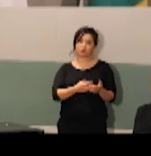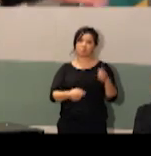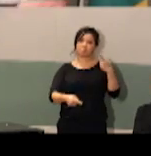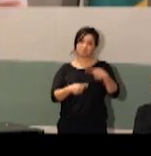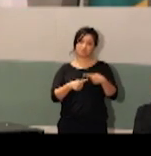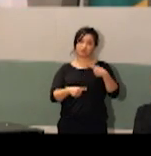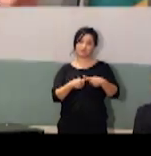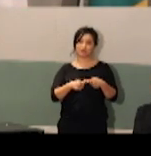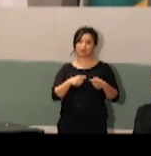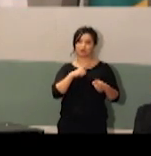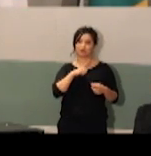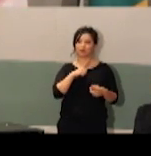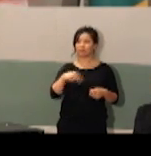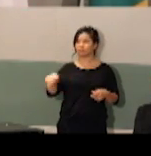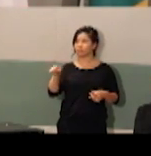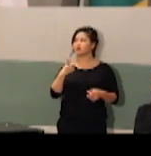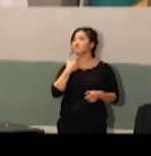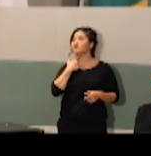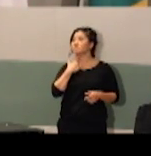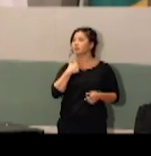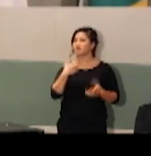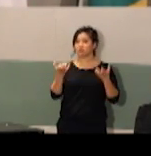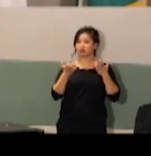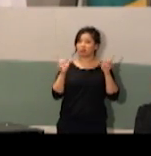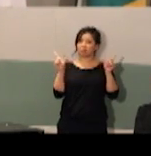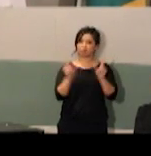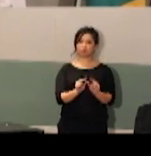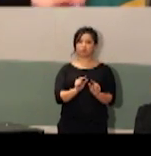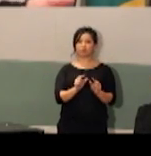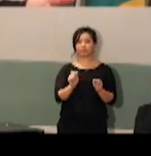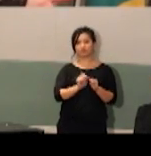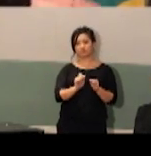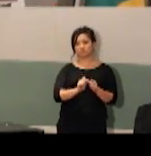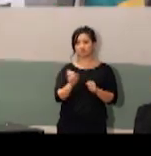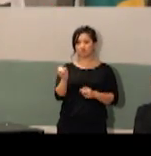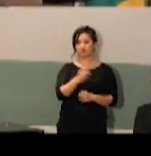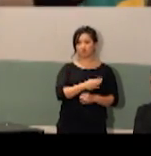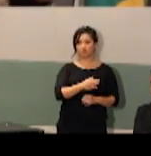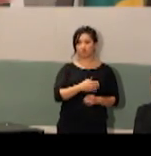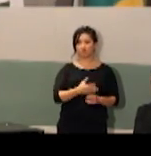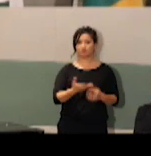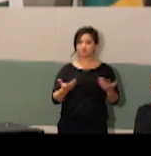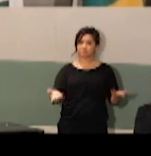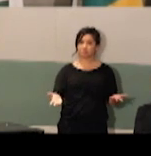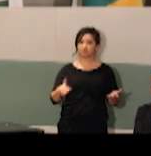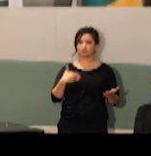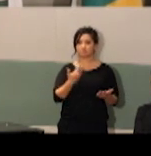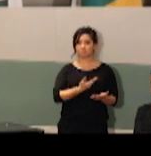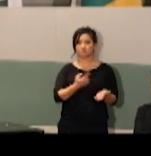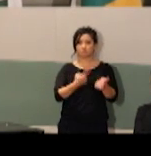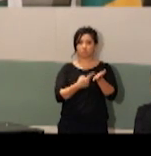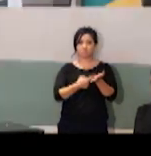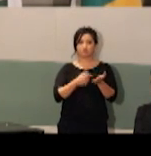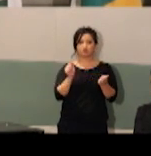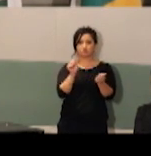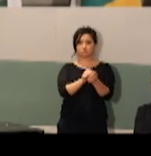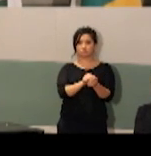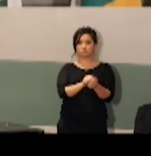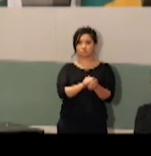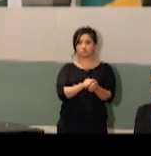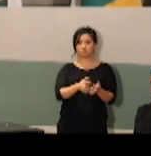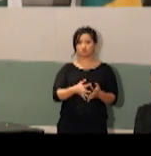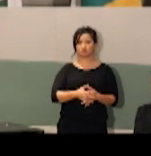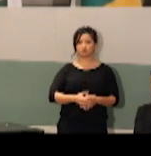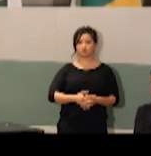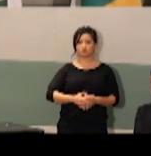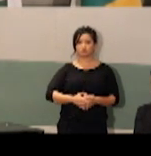devido à vontade dos senhores de reduzir e fazer dessa nova forma. Então, o que foi acordado com seus assessores, eu